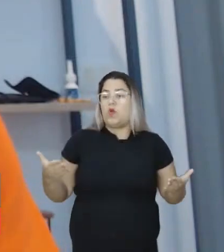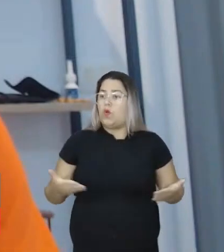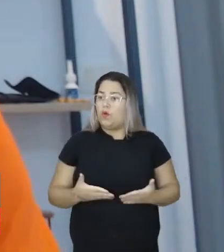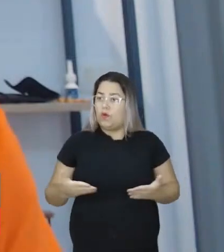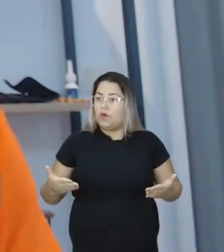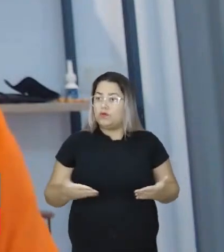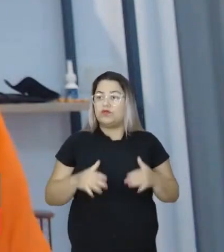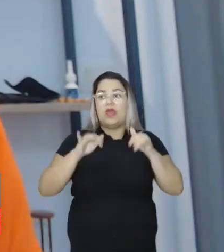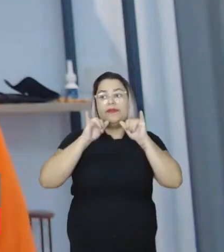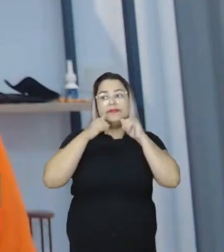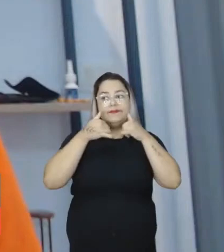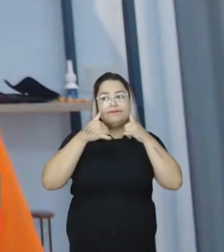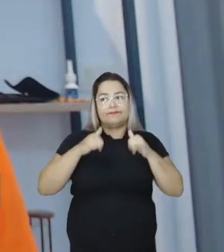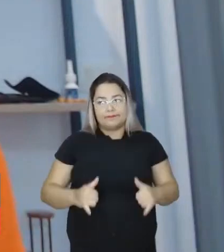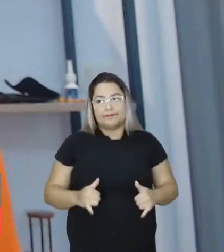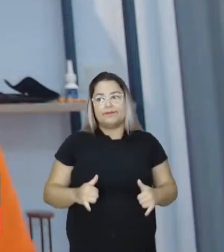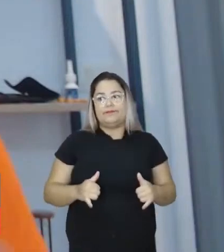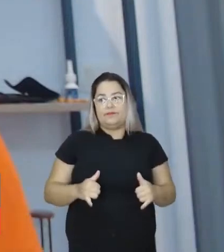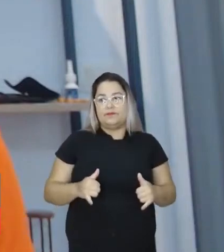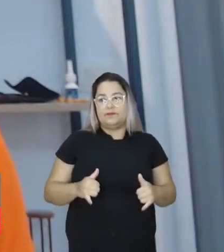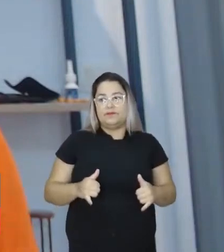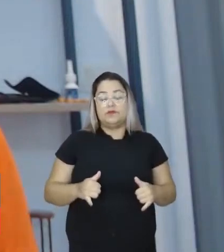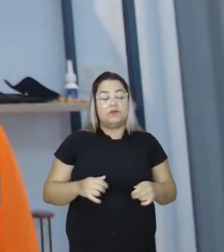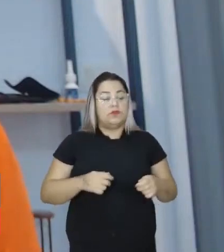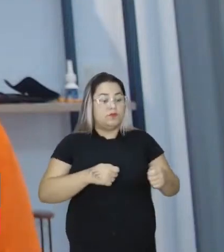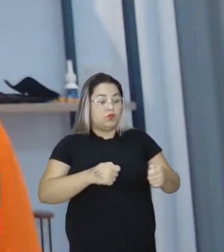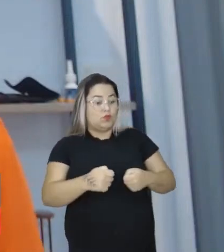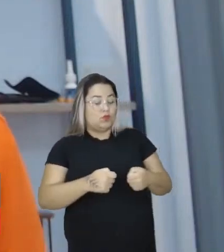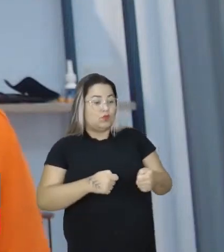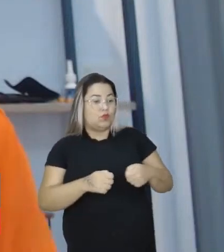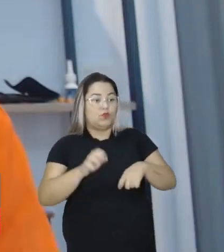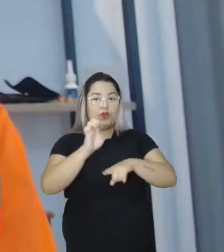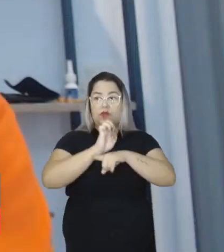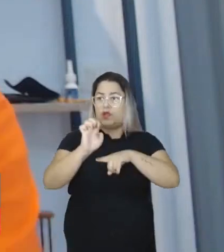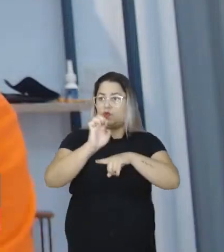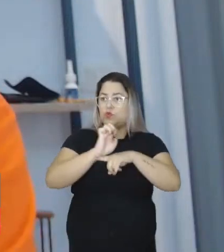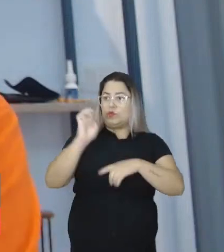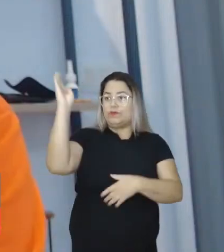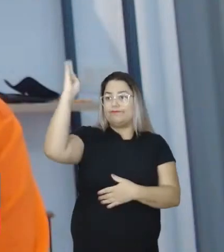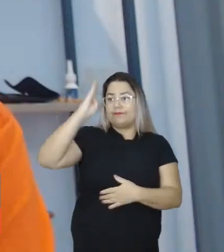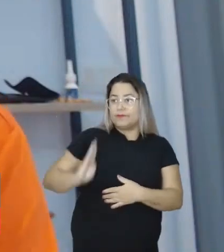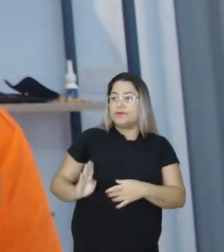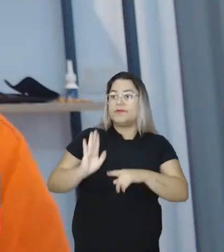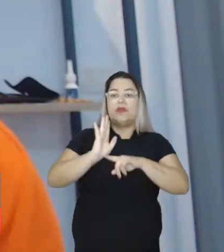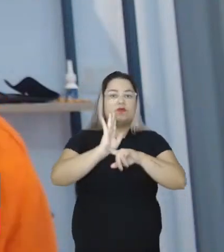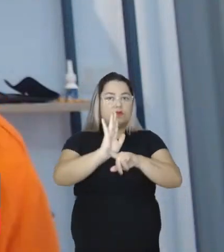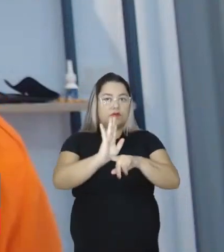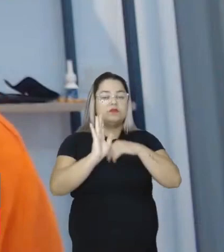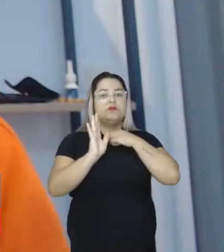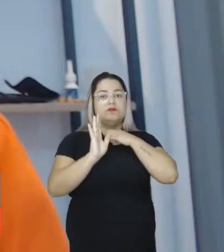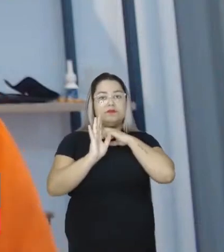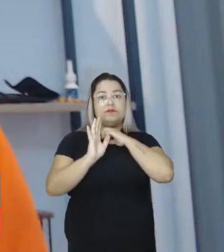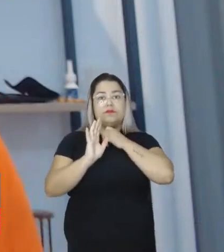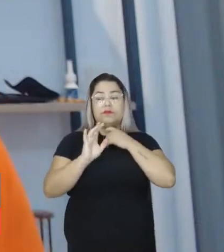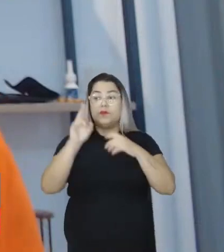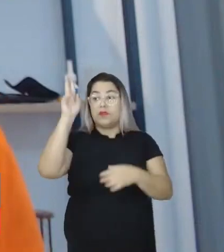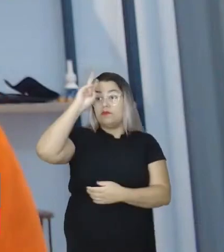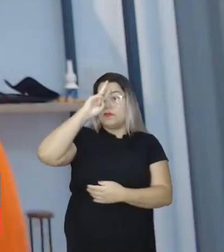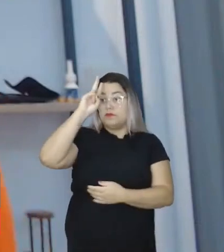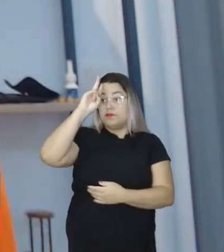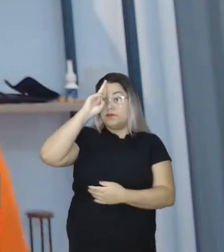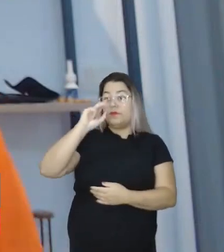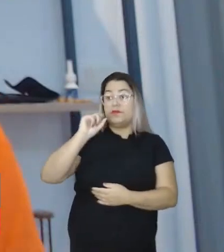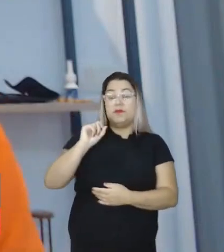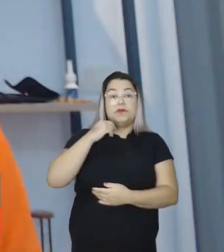a Eletrobras nas mãos, no controle do Estado brasileiro, também ajudaria nesse processo. Inclusive, lembramos aqui